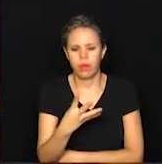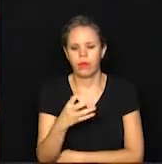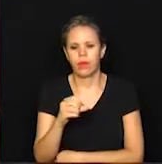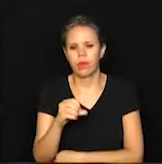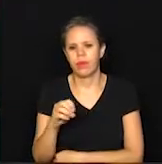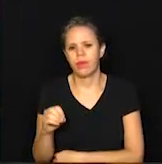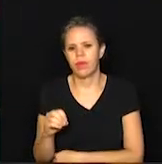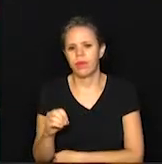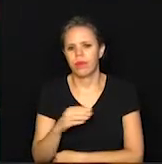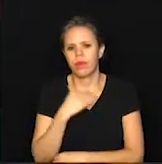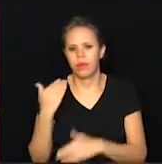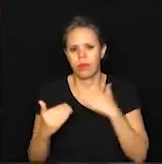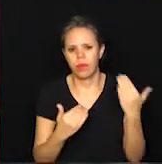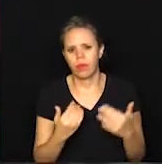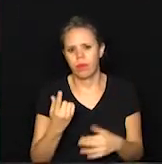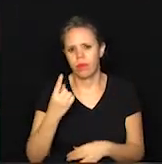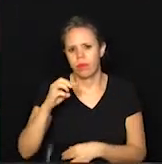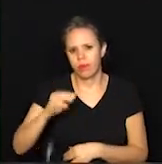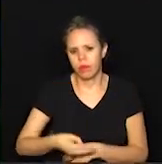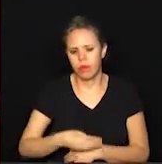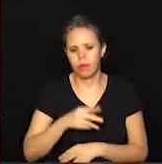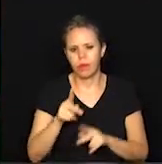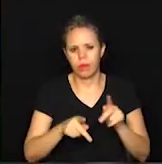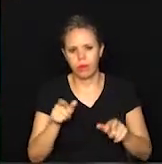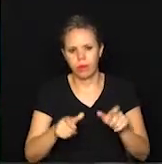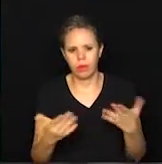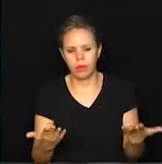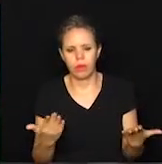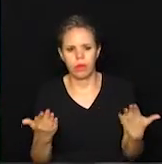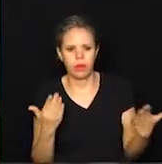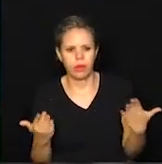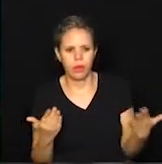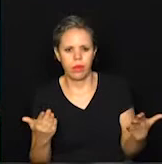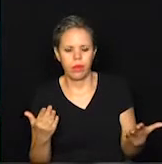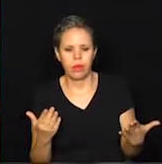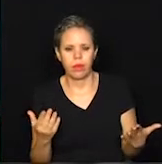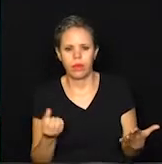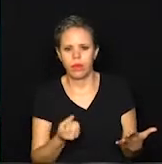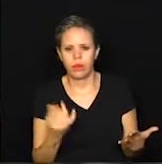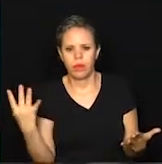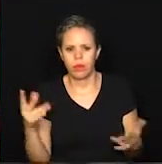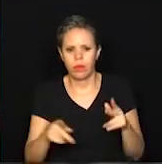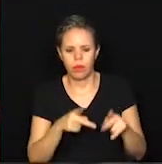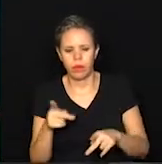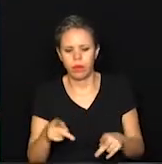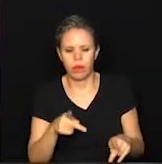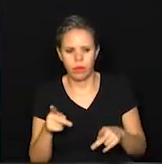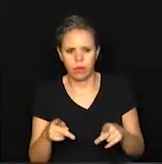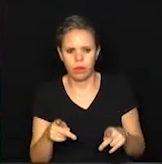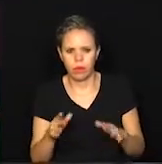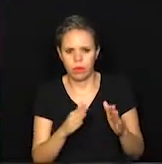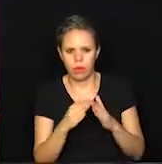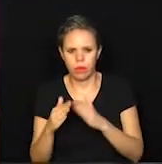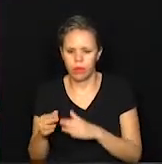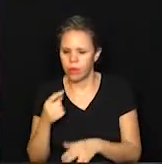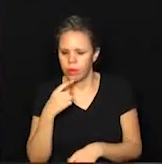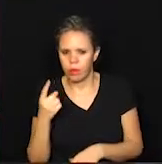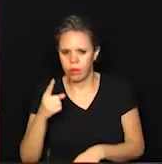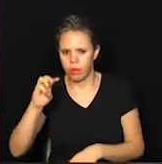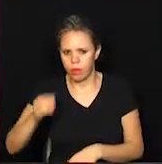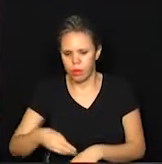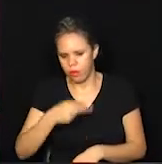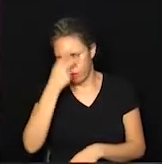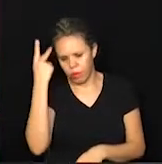mortes por milhão de habitantes, né? Então, quando você faz uma comparação em relação proporcional a 1 milhão de habitantes,